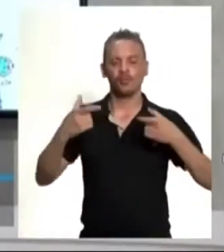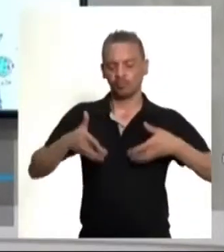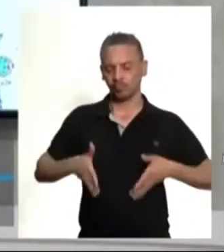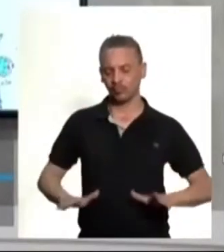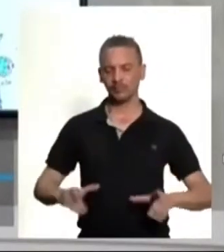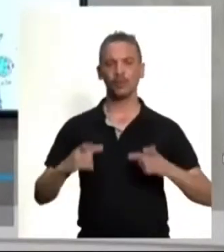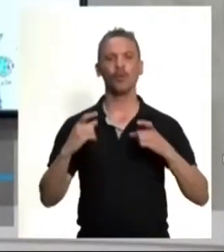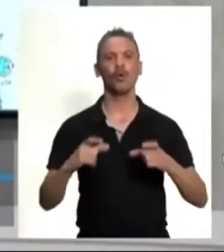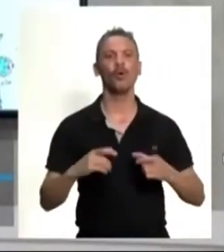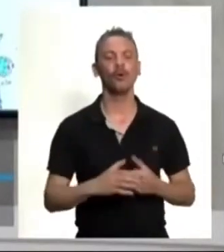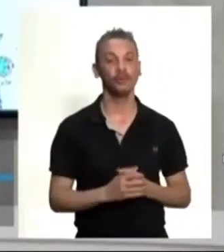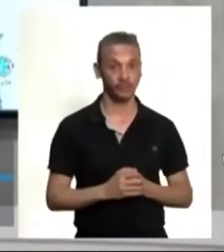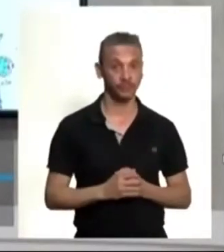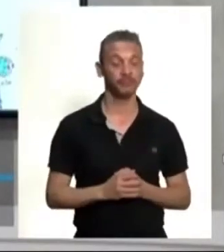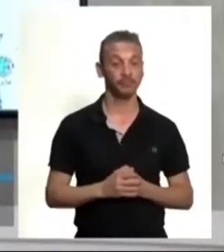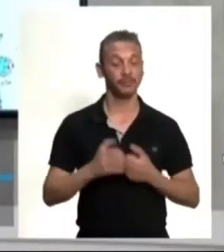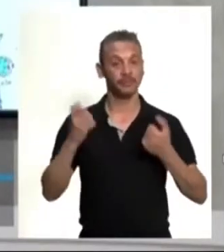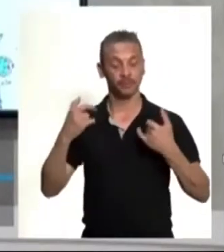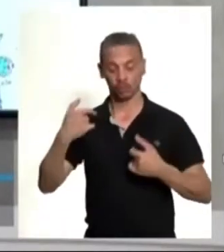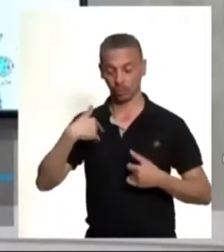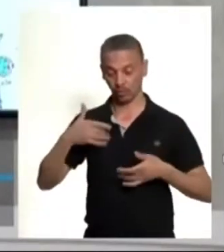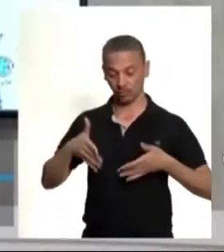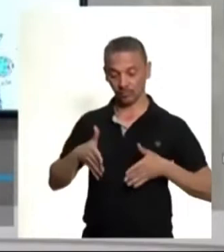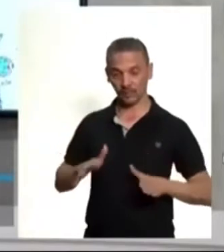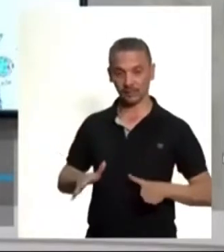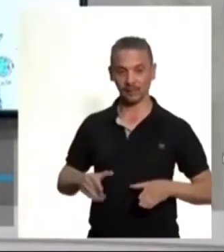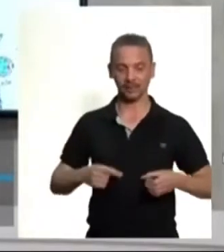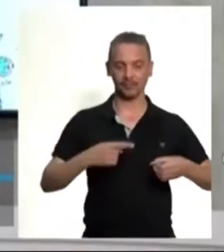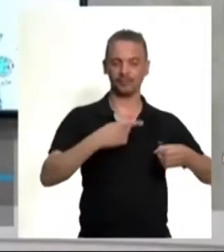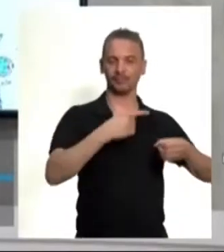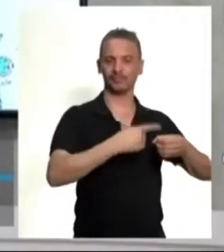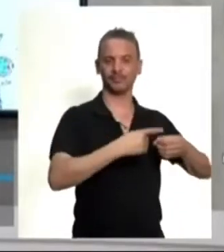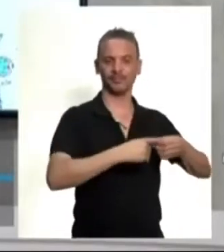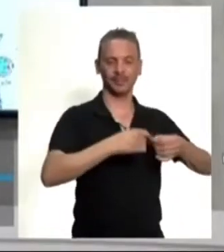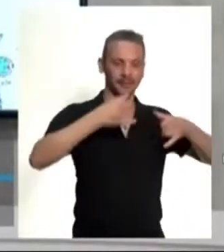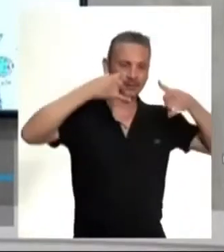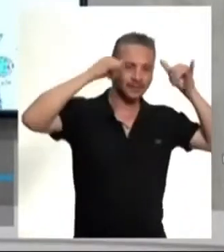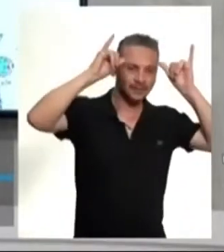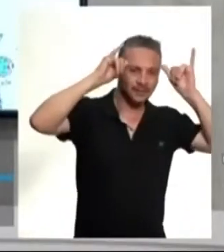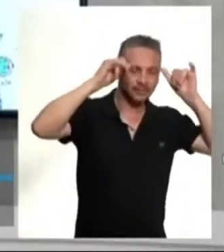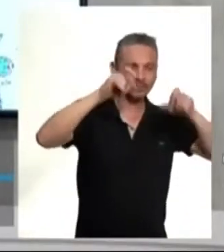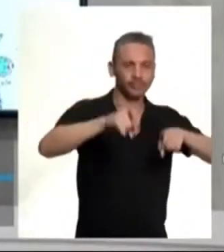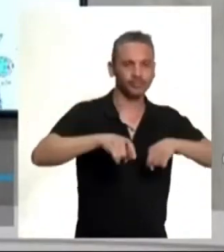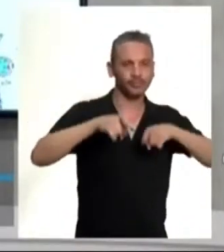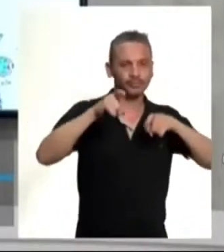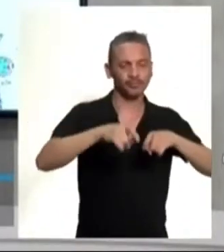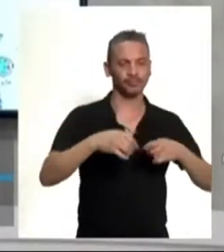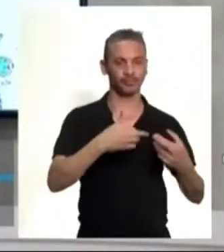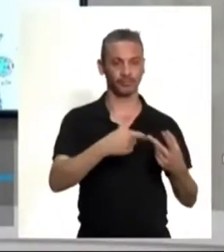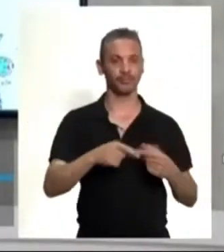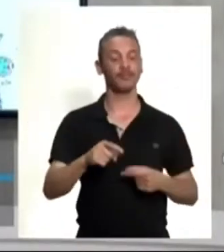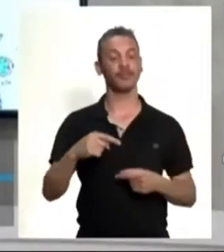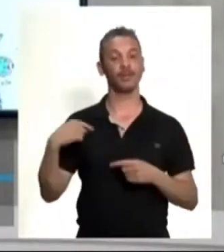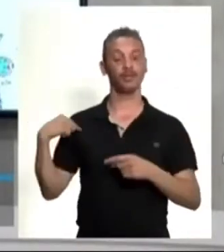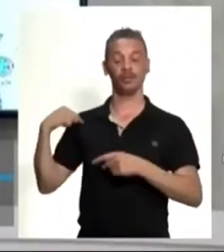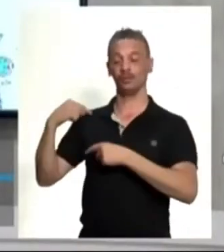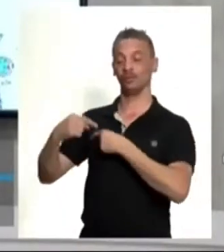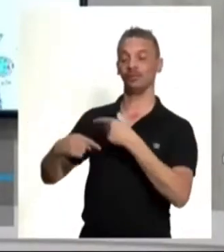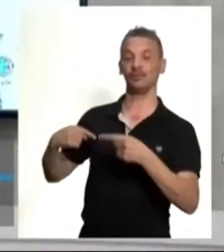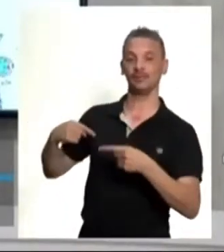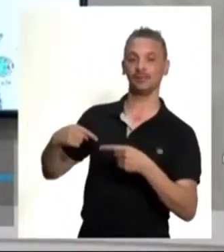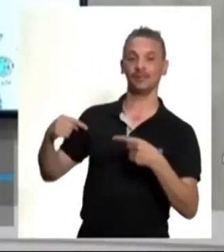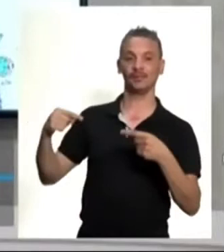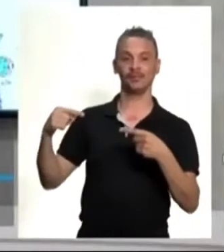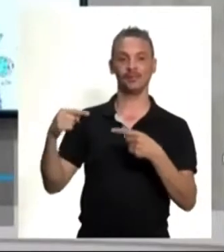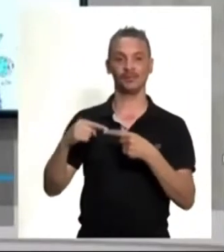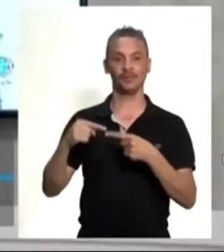nasceram. De repente eles vão dizer, nós nascemos no sítio, na roça, na fazenda. Então essa geração foi a